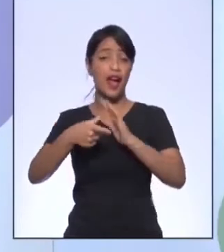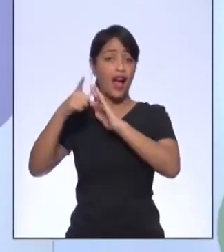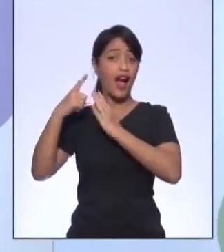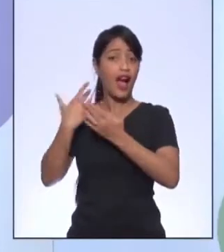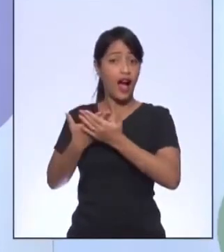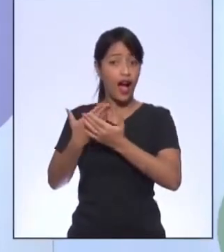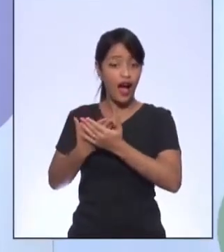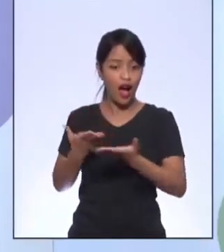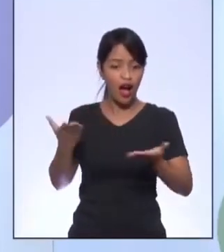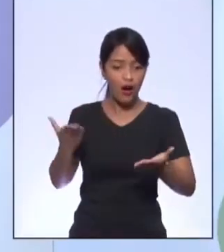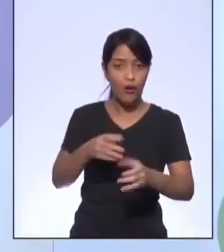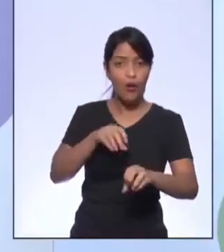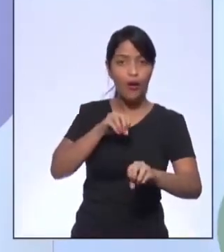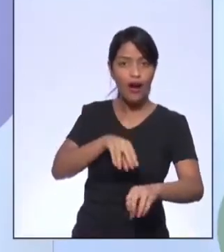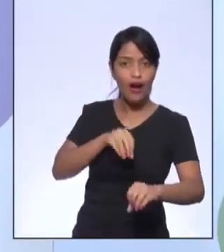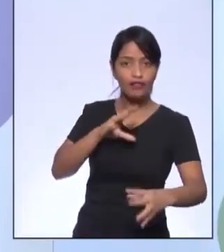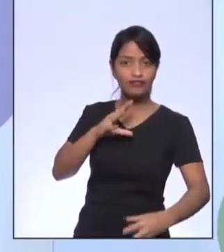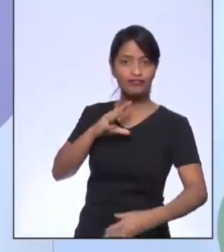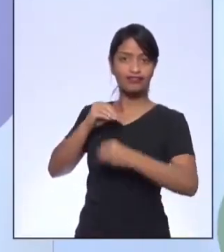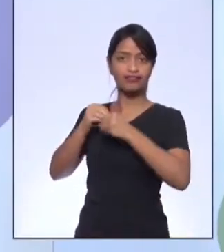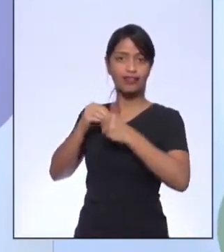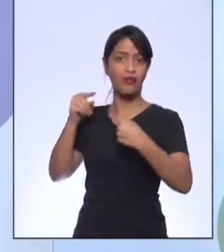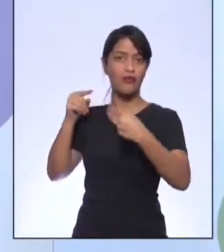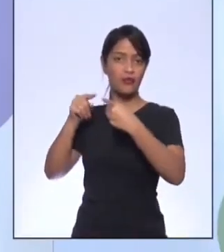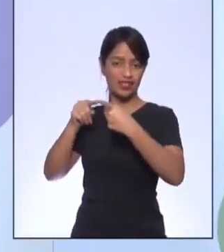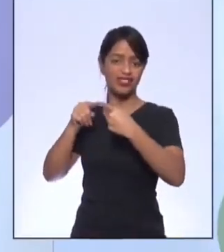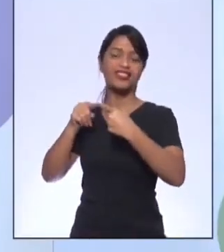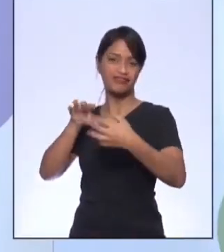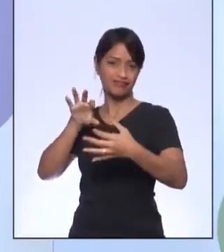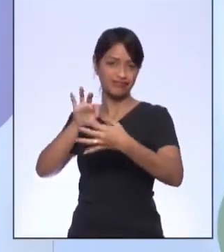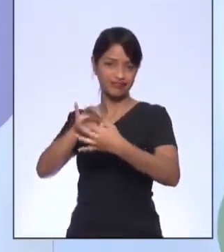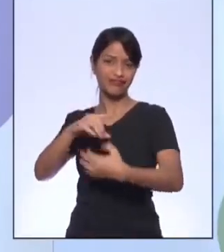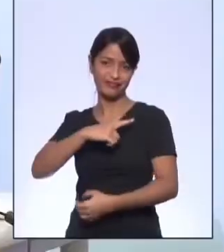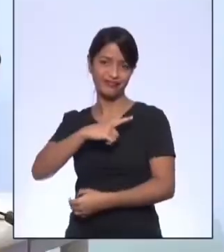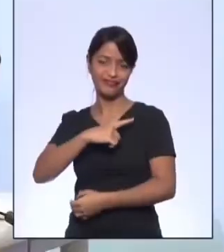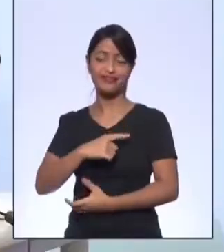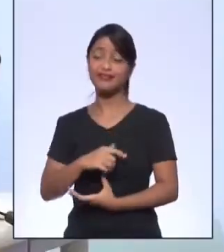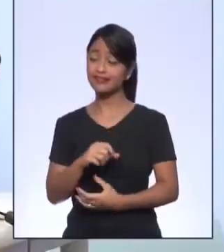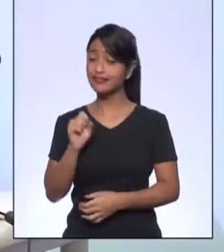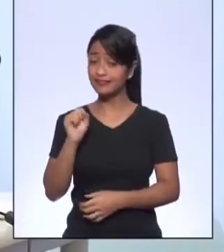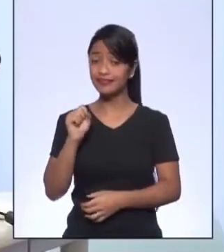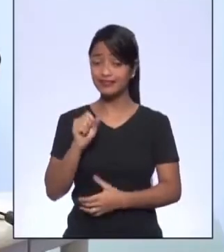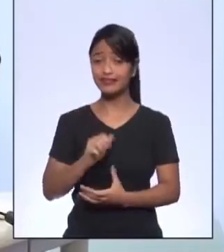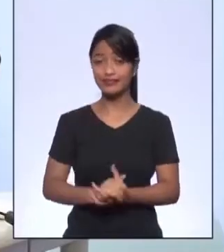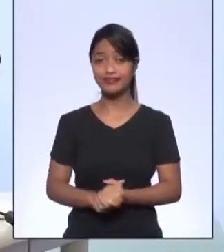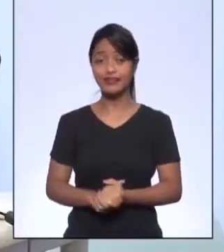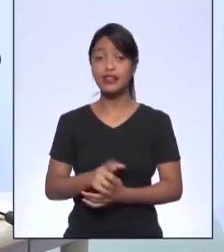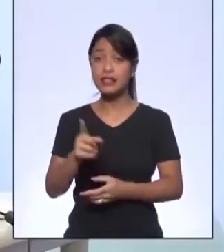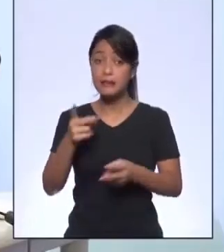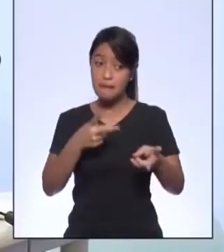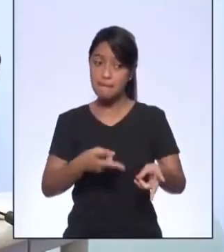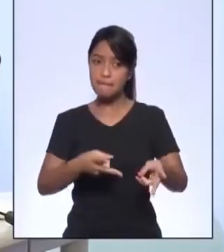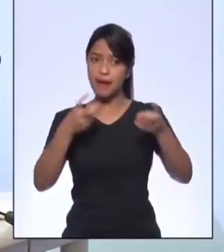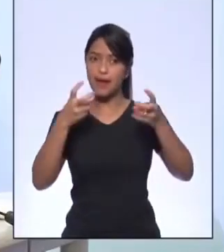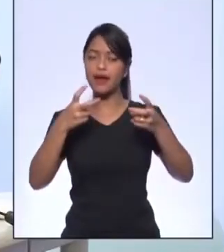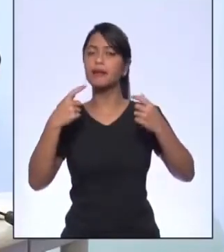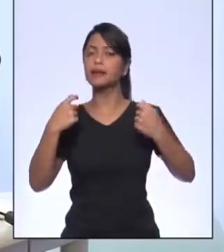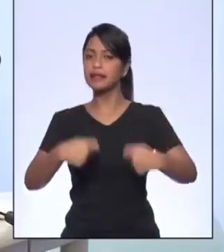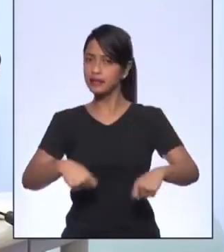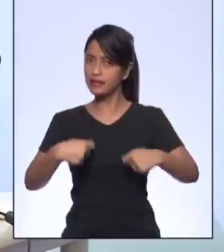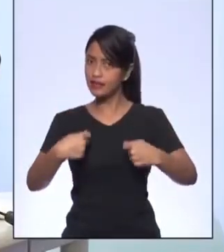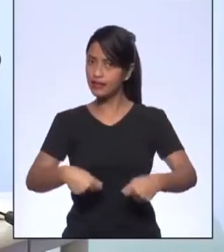assunto e a gente vai vendo quanto essas coisas vão ficando interligadas. Isso, e vocês têm né? que perceber, viu, gente? Captar aí essas coisas